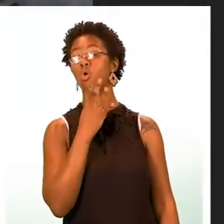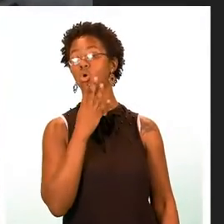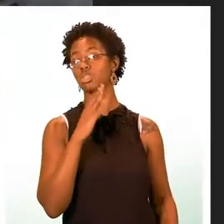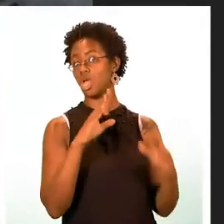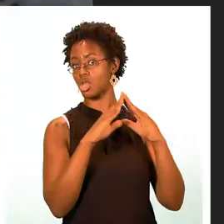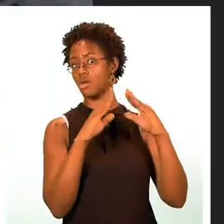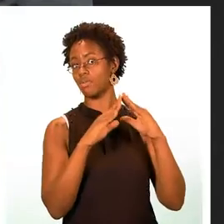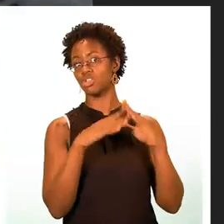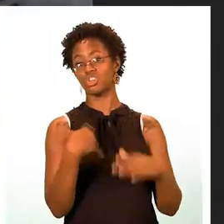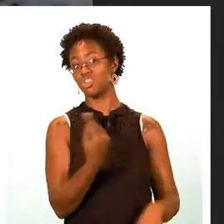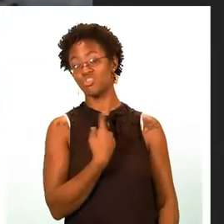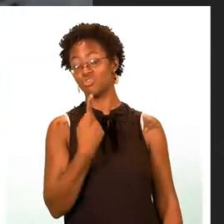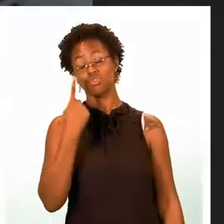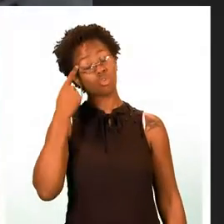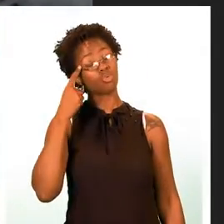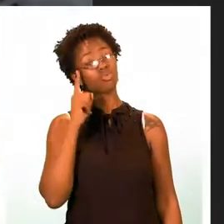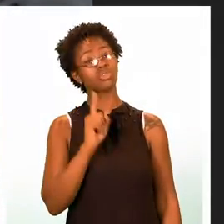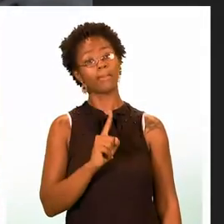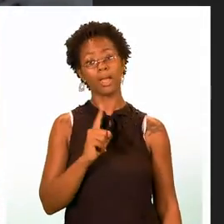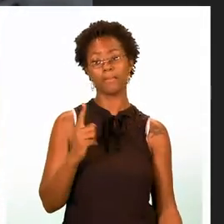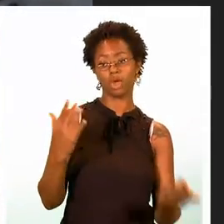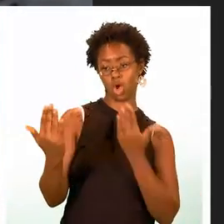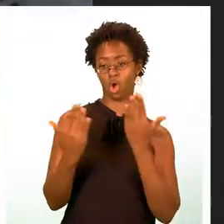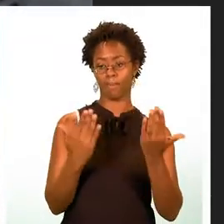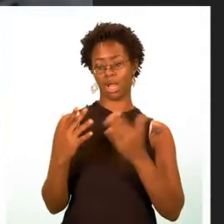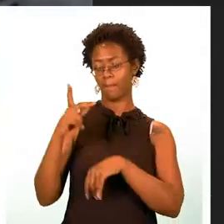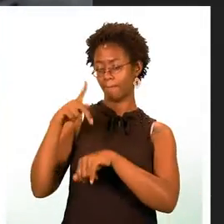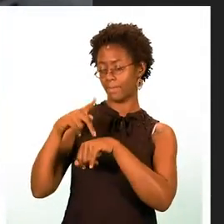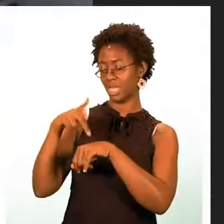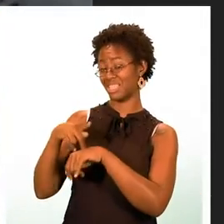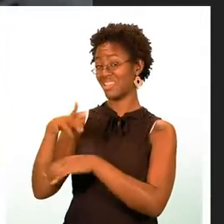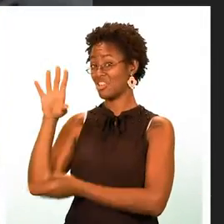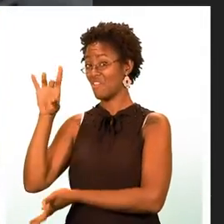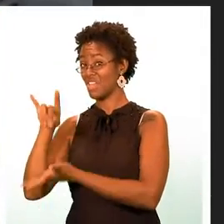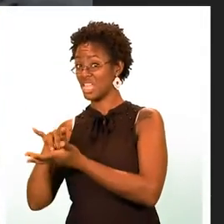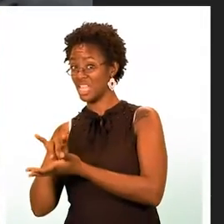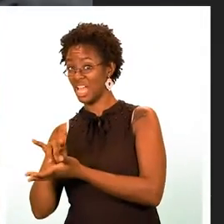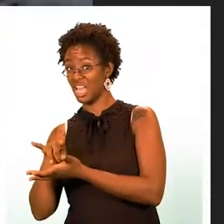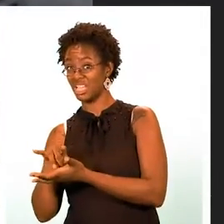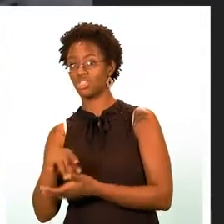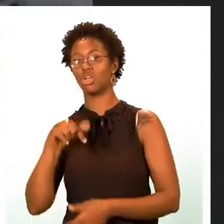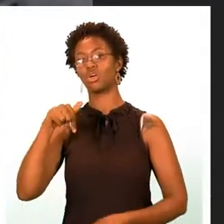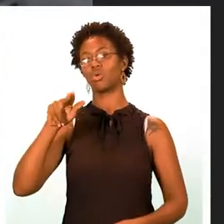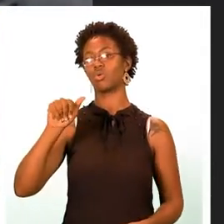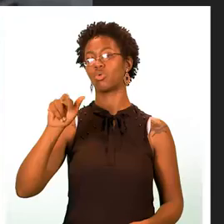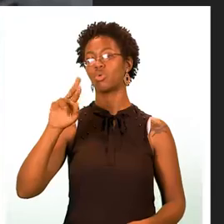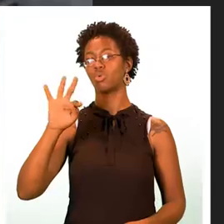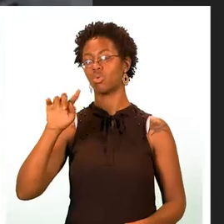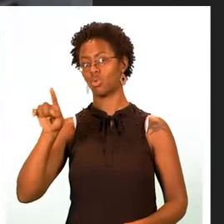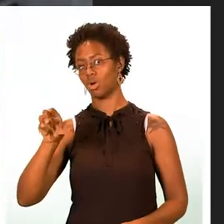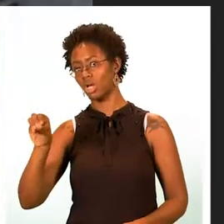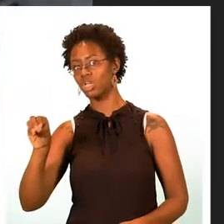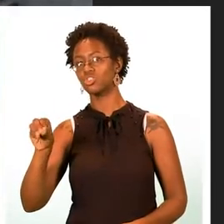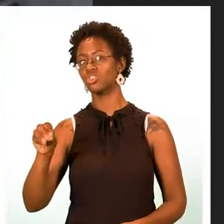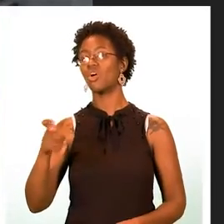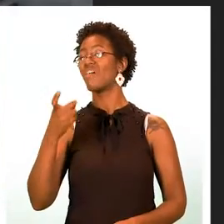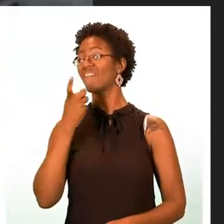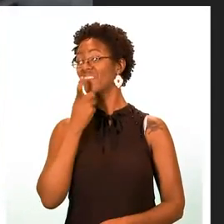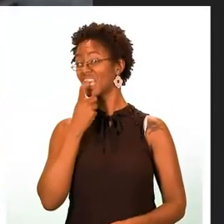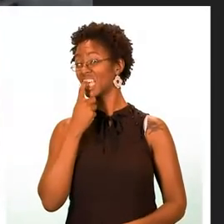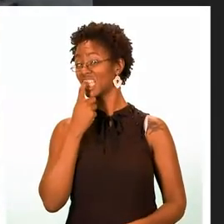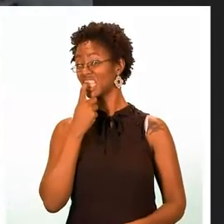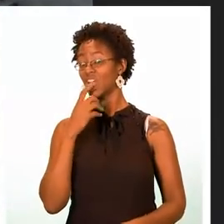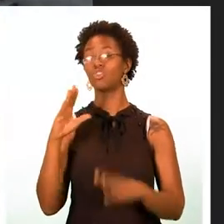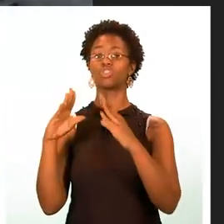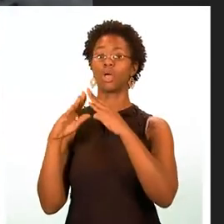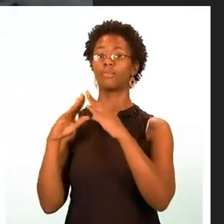diamante. A gente não sabe discernir entre uma pedra falsa, entre um quartzo, entre um vidro e entre um diamante. É